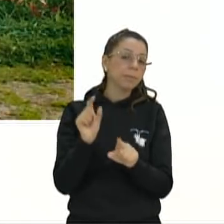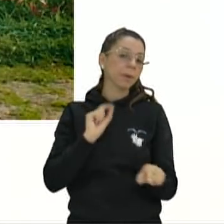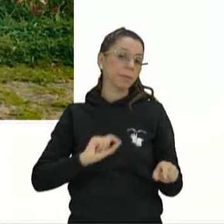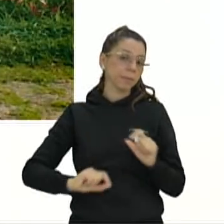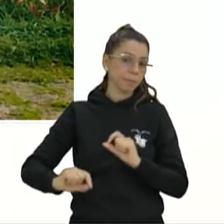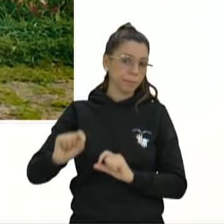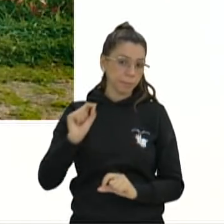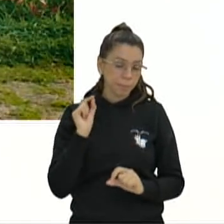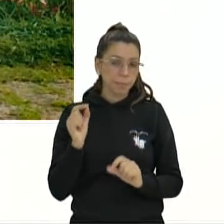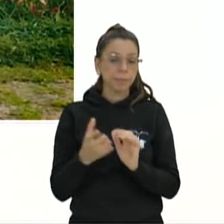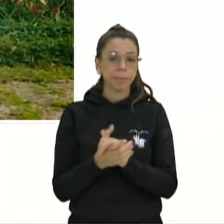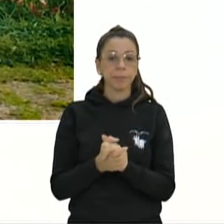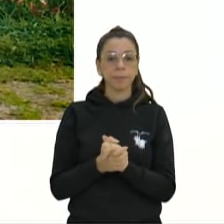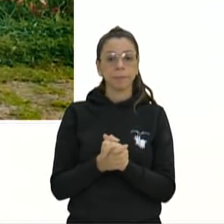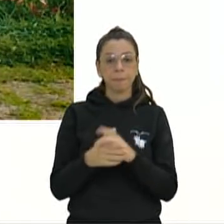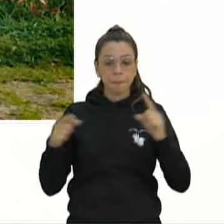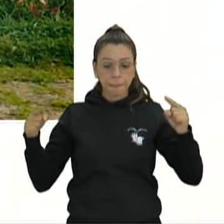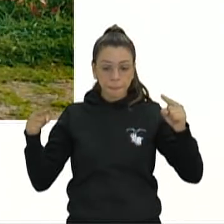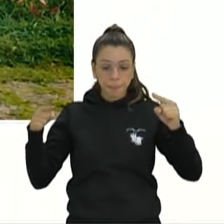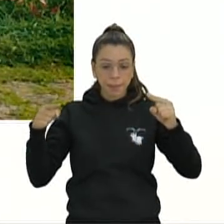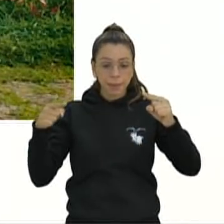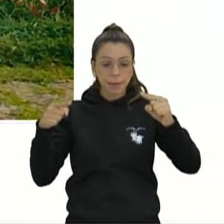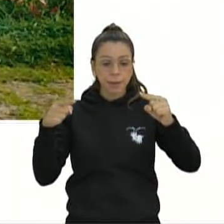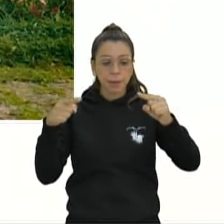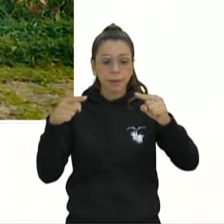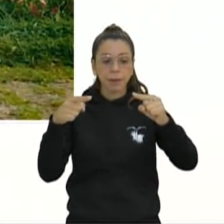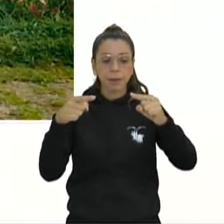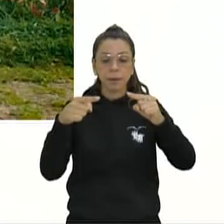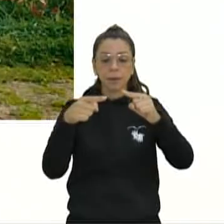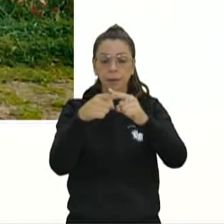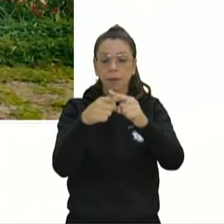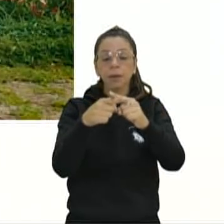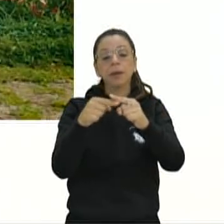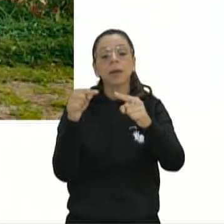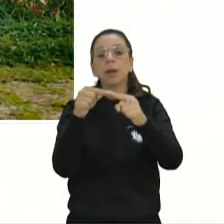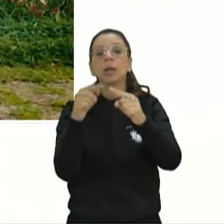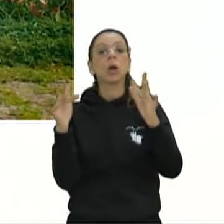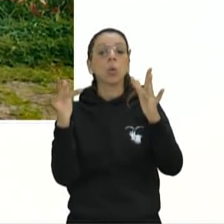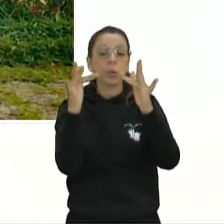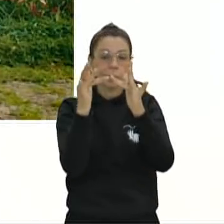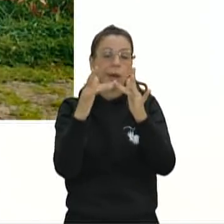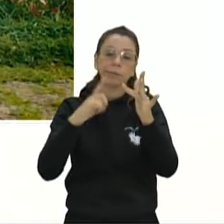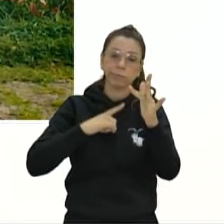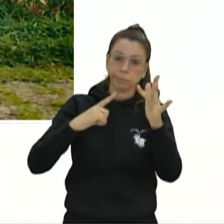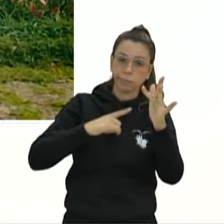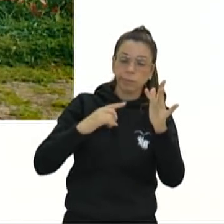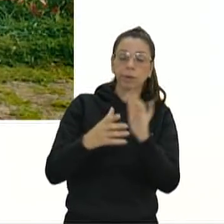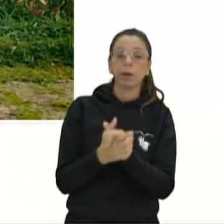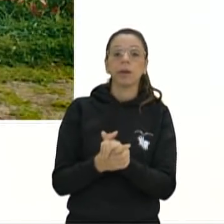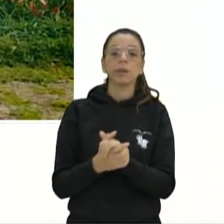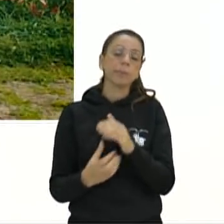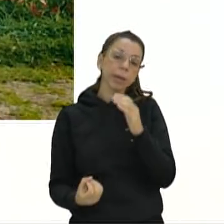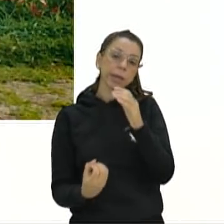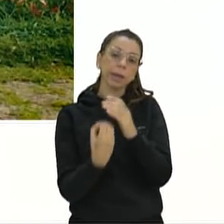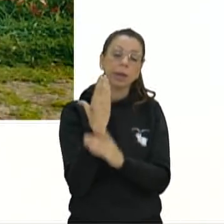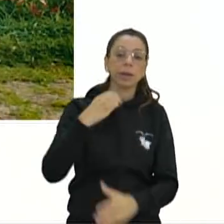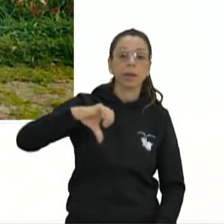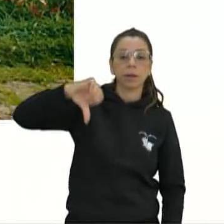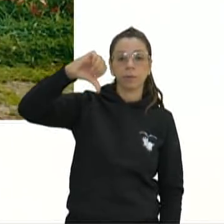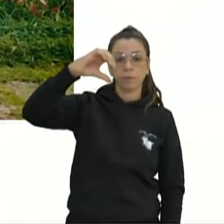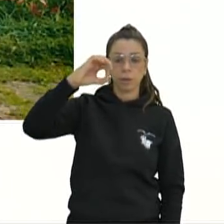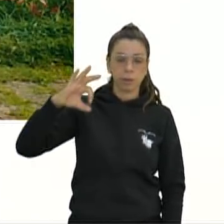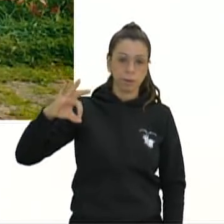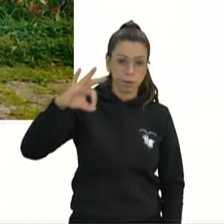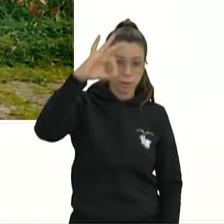podem ser perpendiculares, quando possuem um ponto em comum e formam 90 graus. Tudo isso